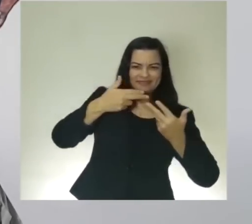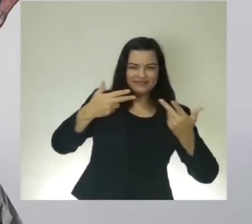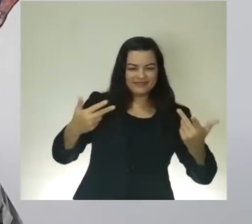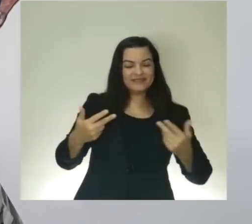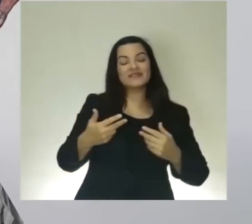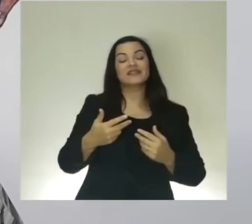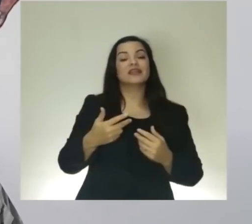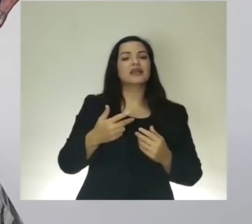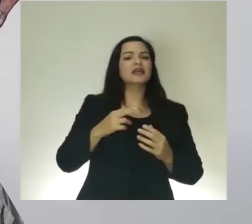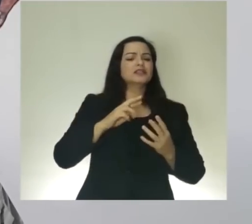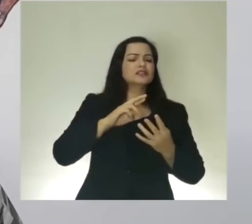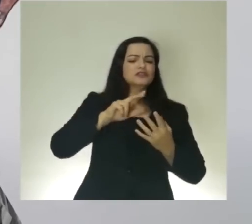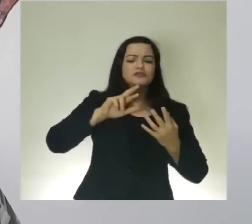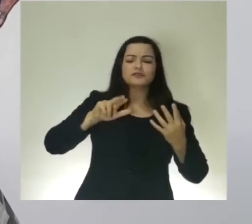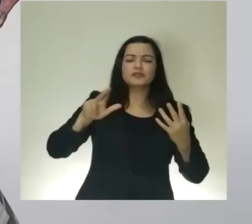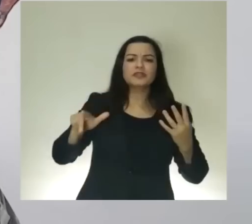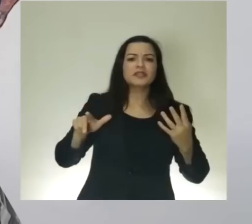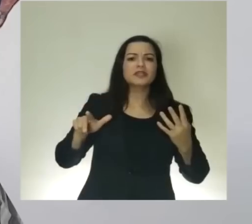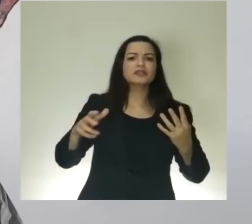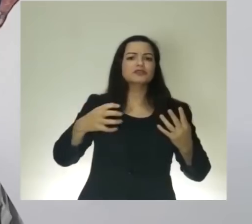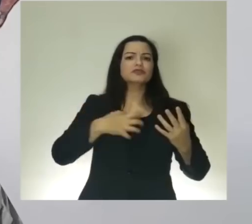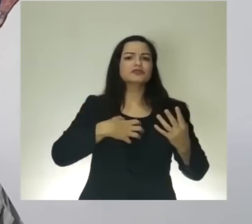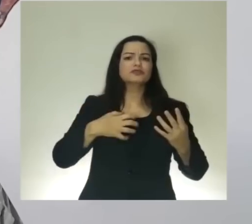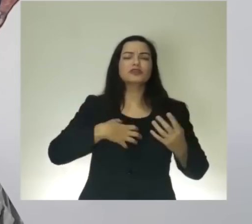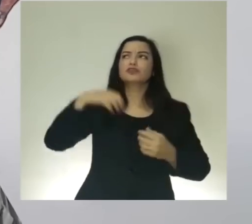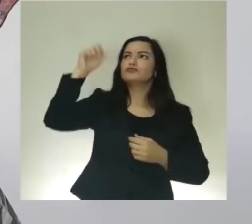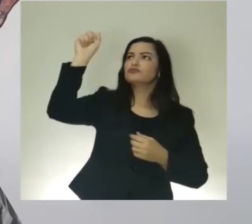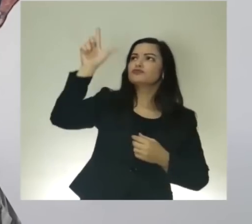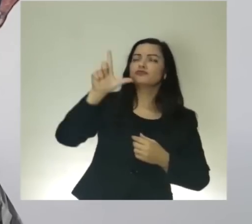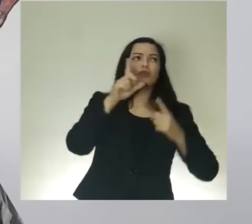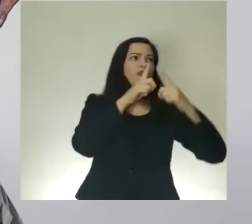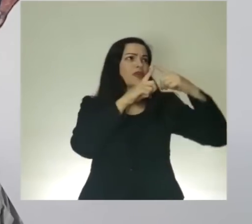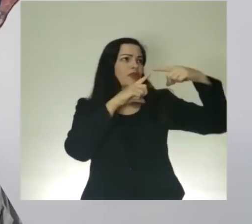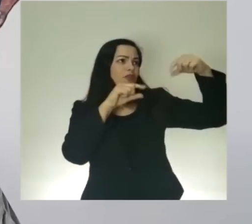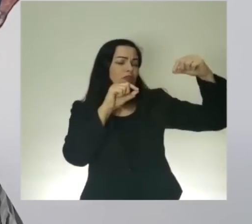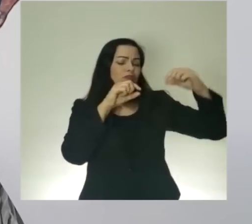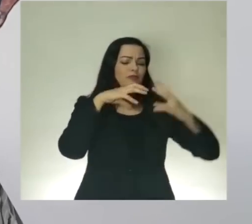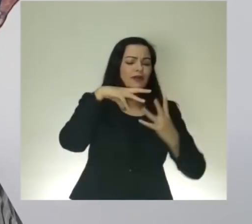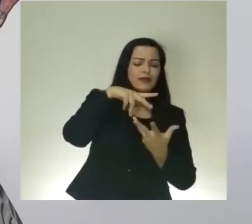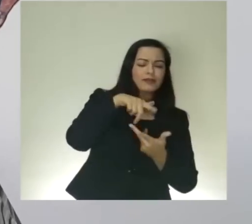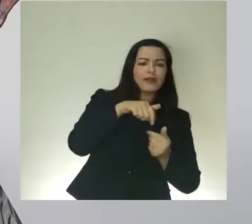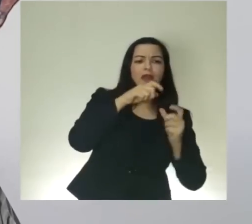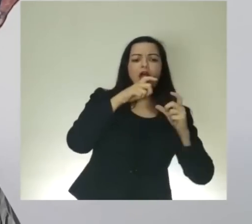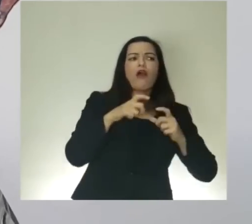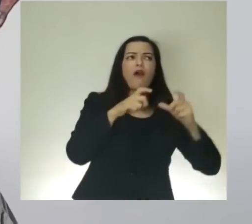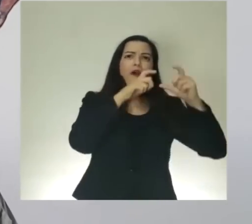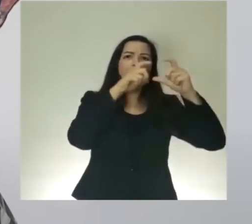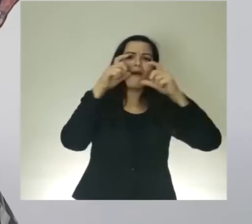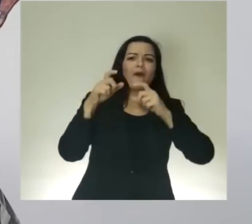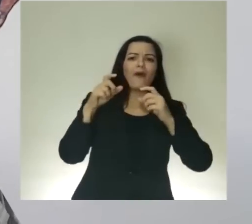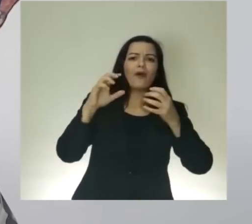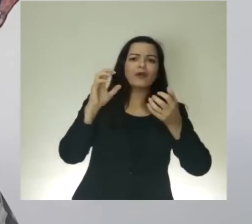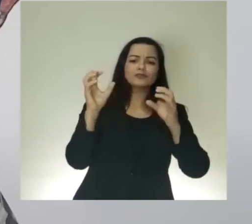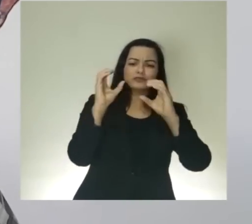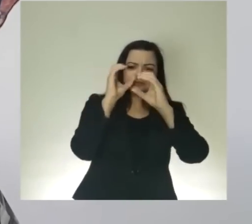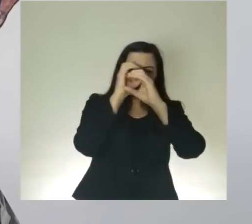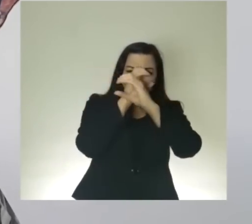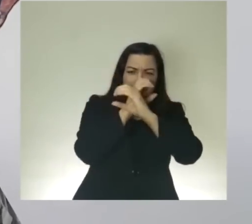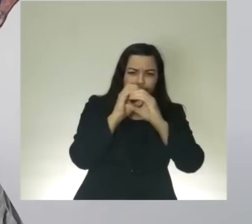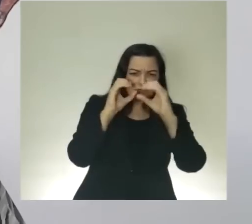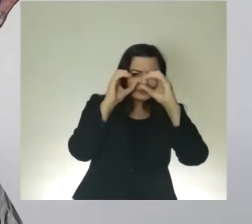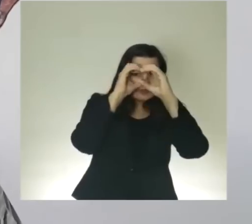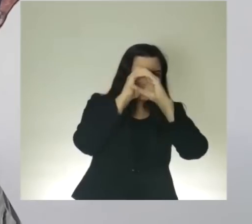aí entre a Terra, o Sol, a Lua, o eclipse. Ora, foram muitas coisas, né? Então,